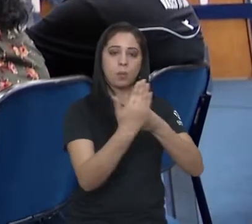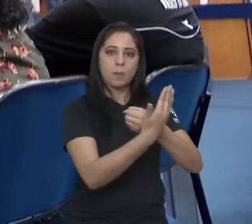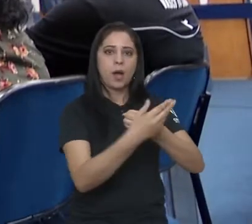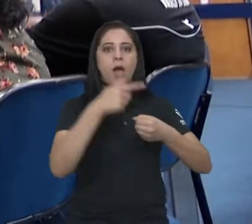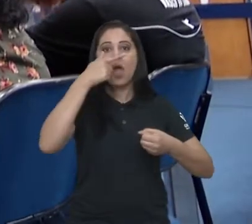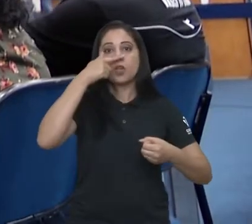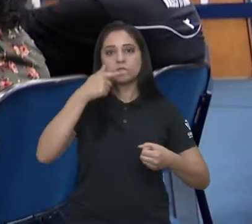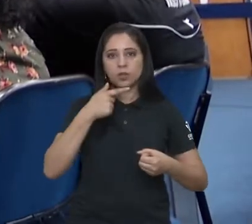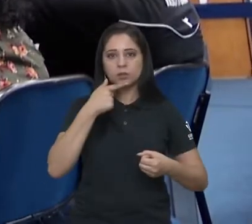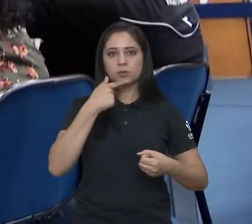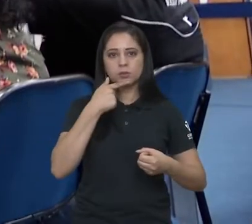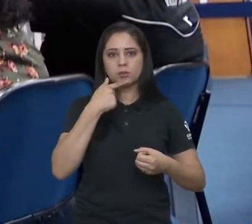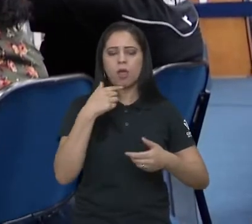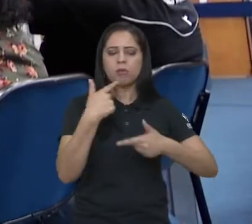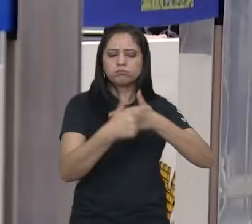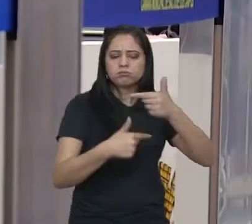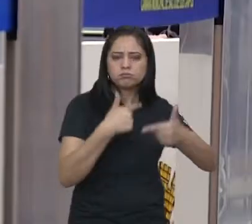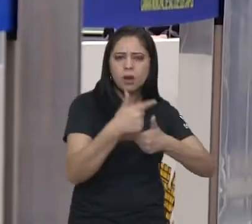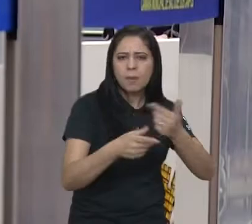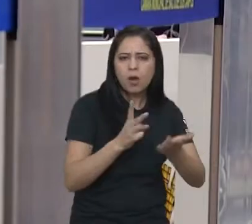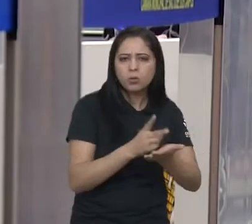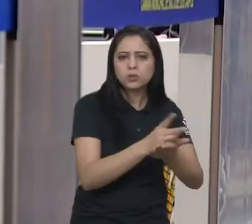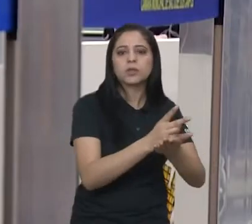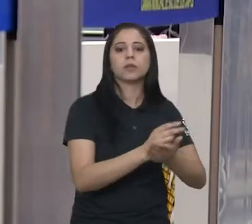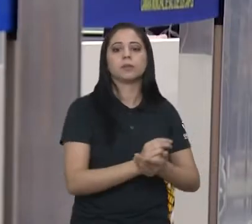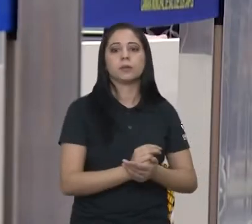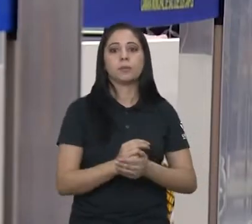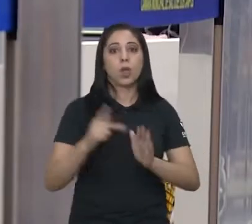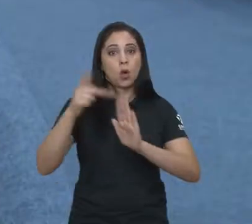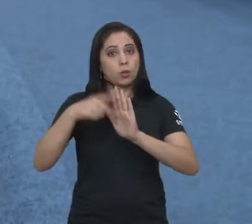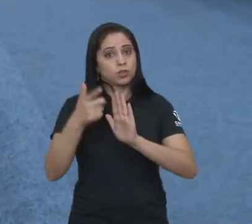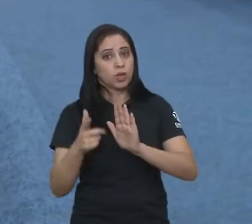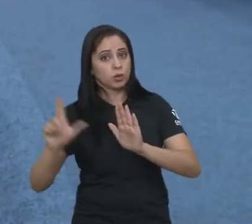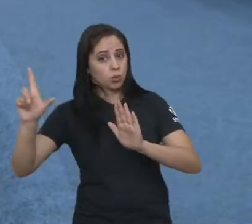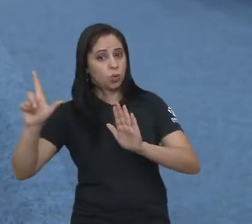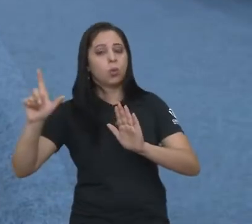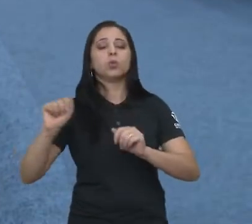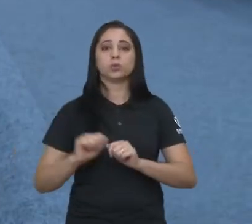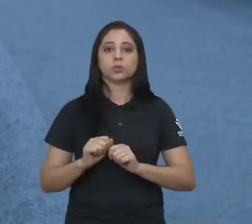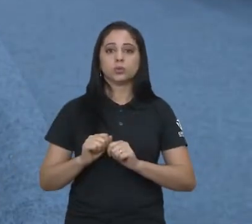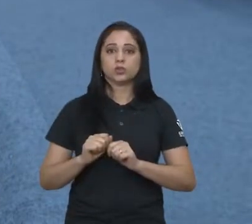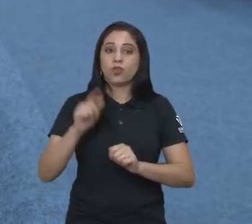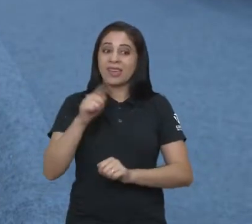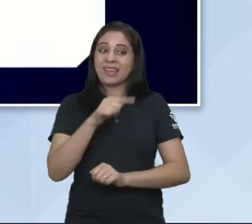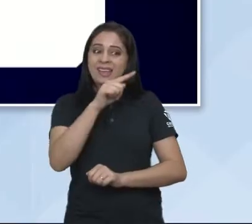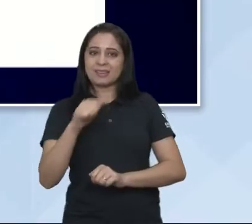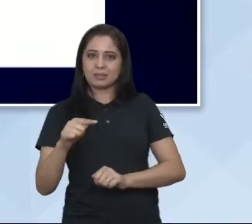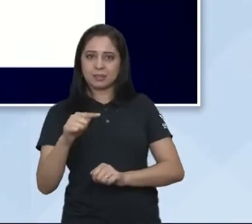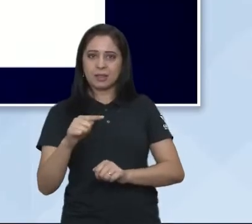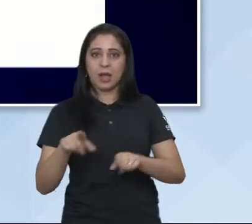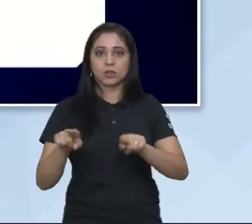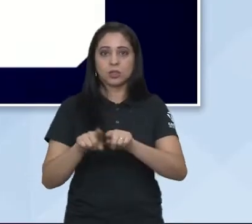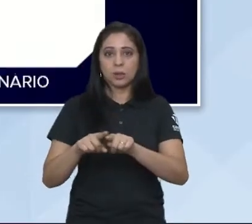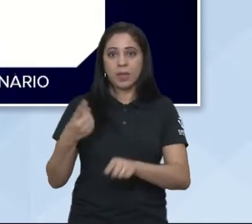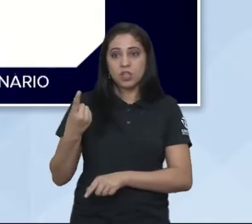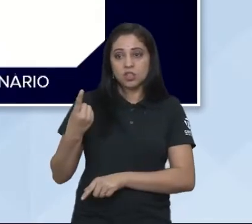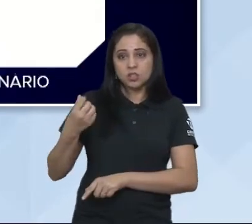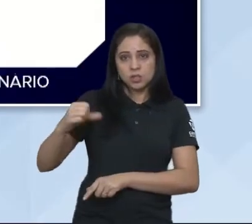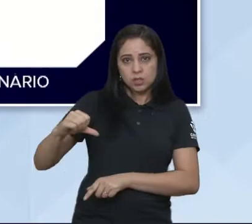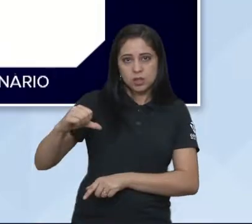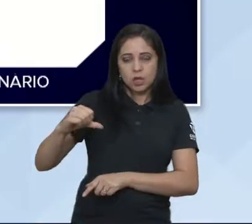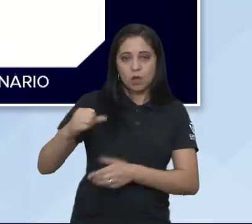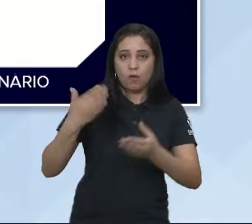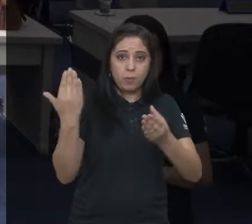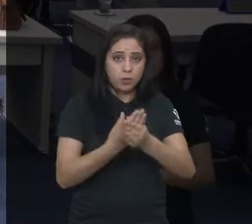como servente de serviços gerais. Os demais projetos na pauta tiveram a votação adiada e 19 processos